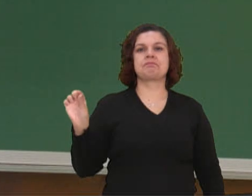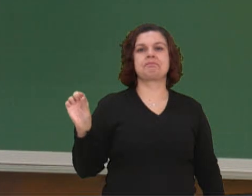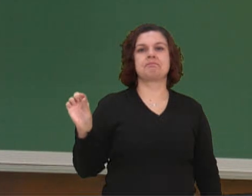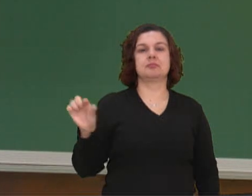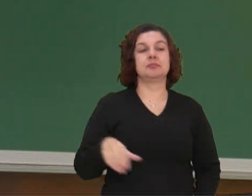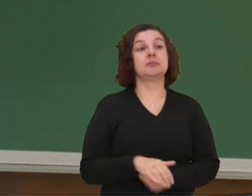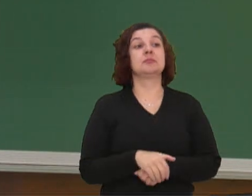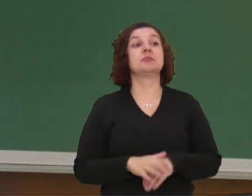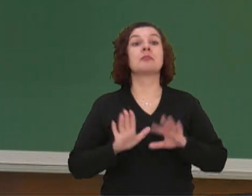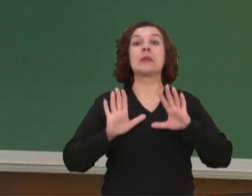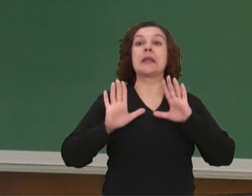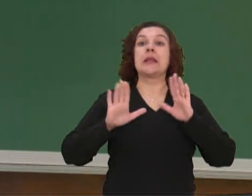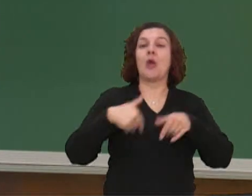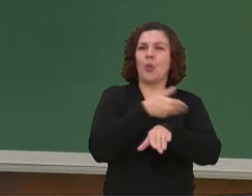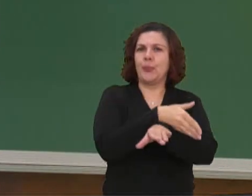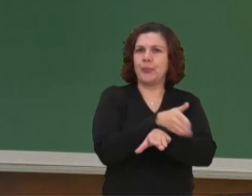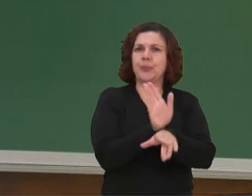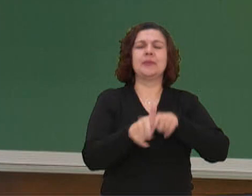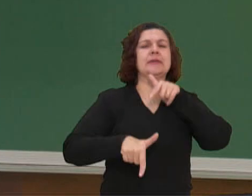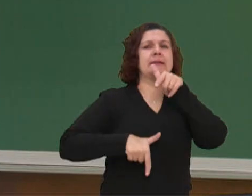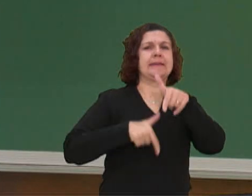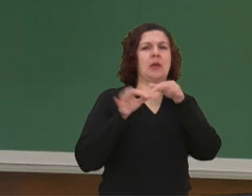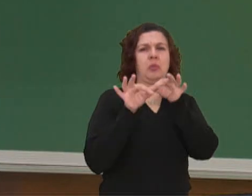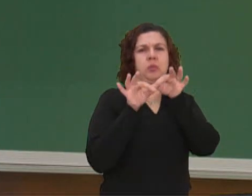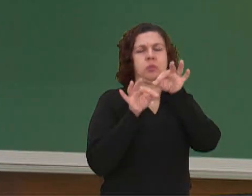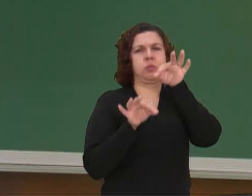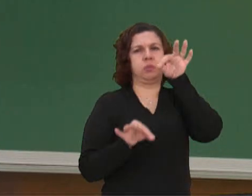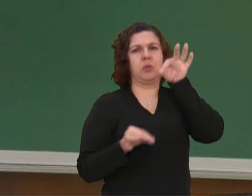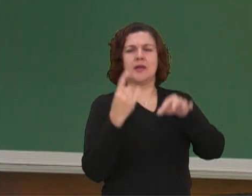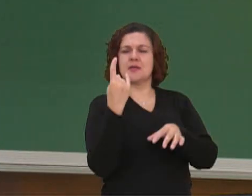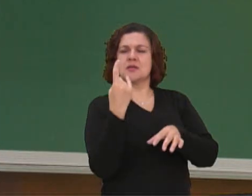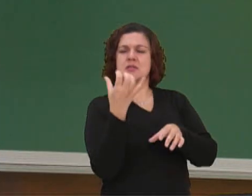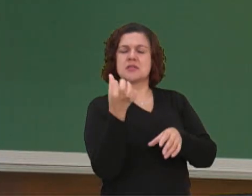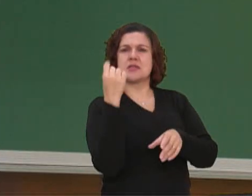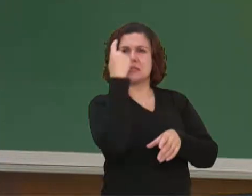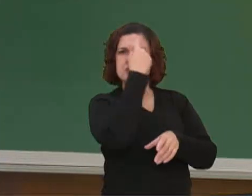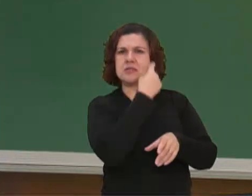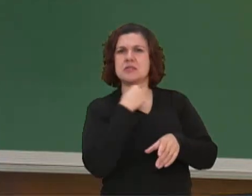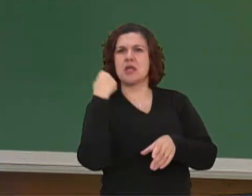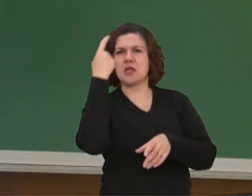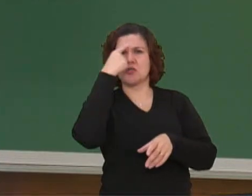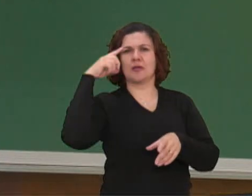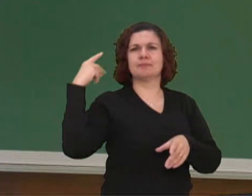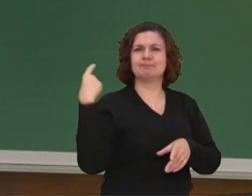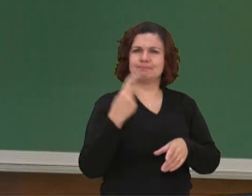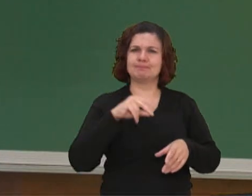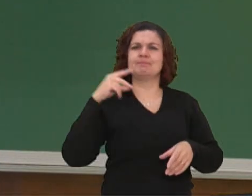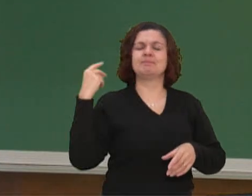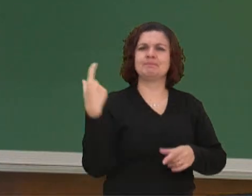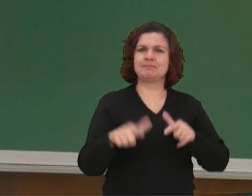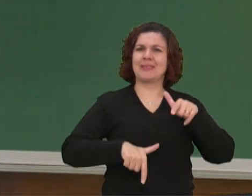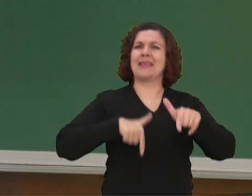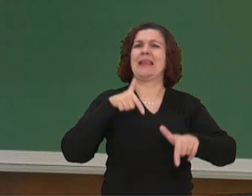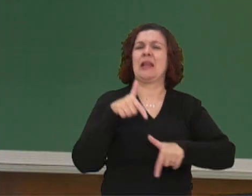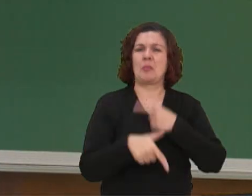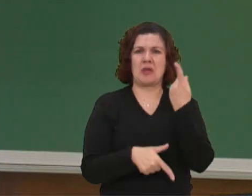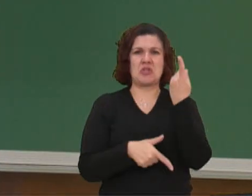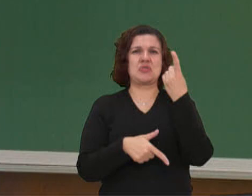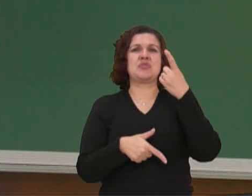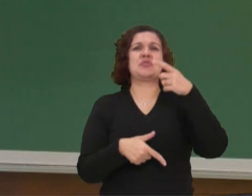trabalho era muito longa, era de 16 horas, 18 horas diárias, e sem